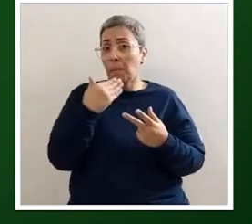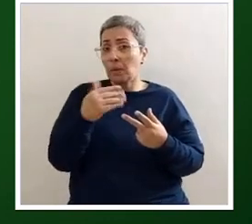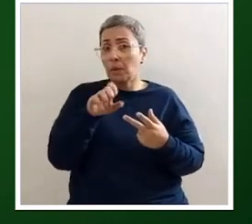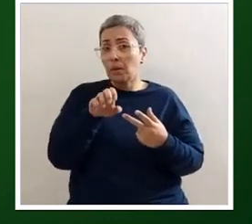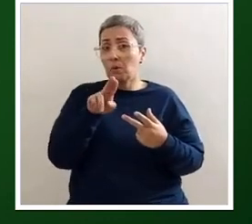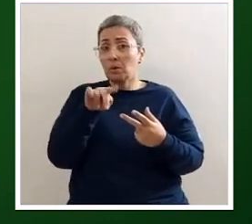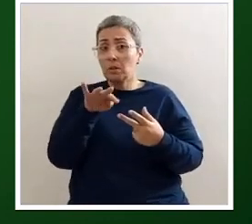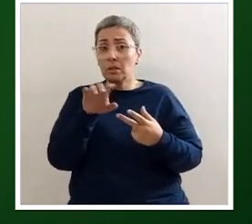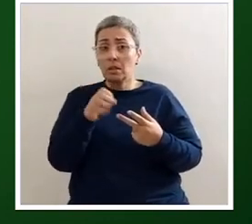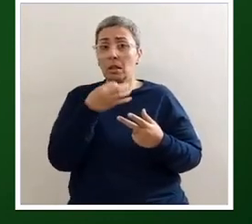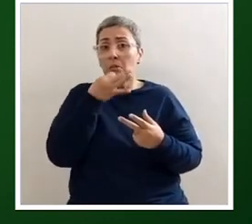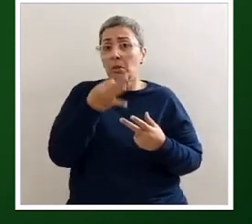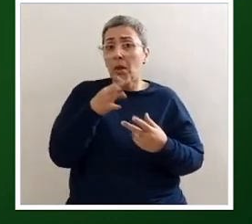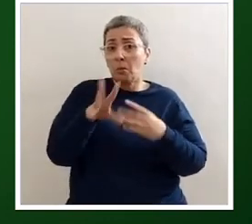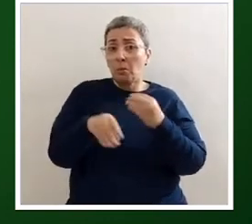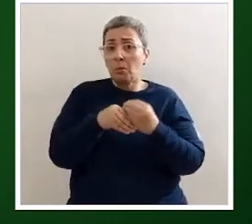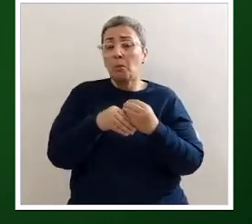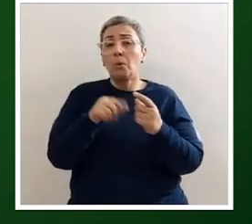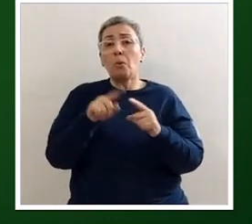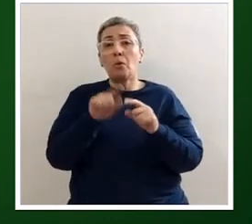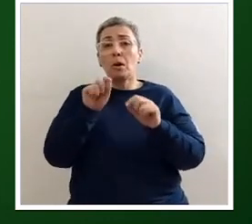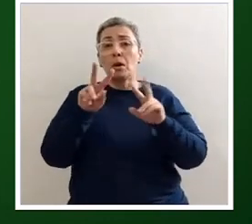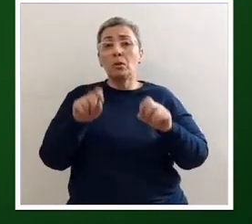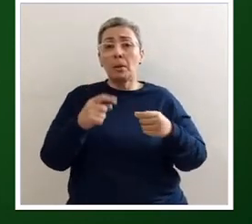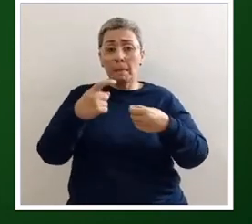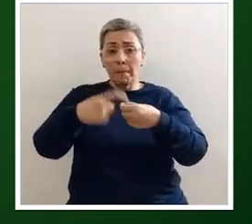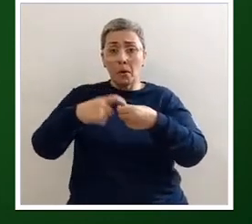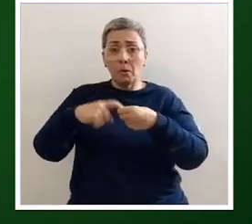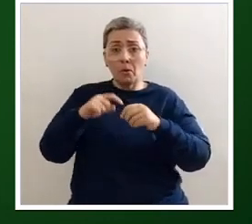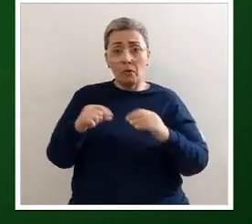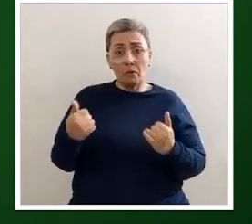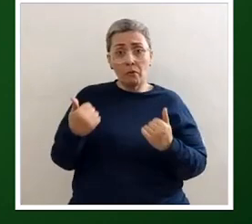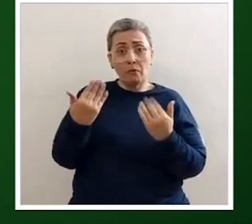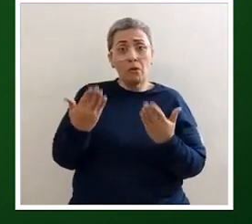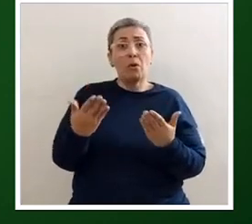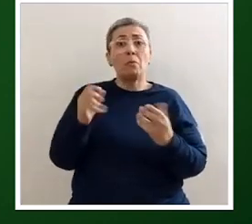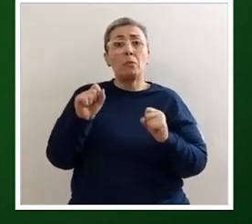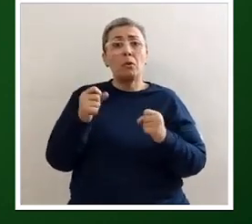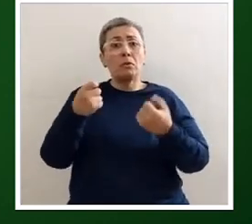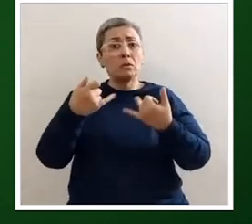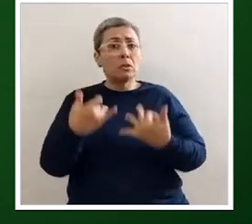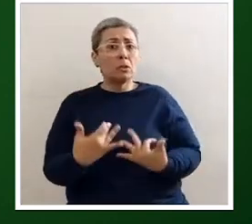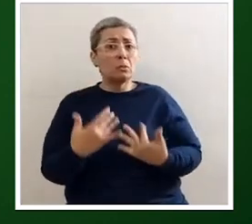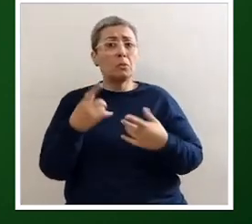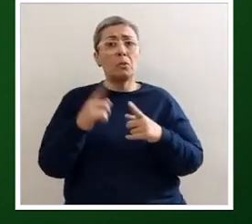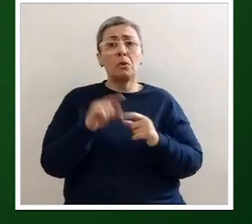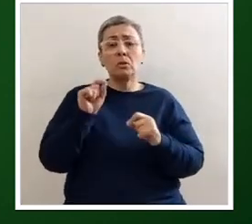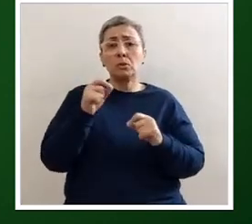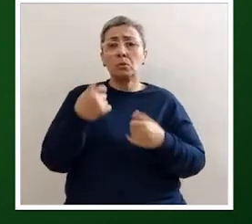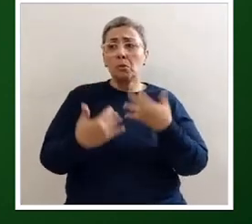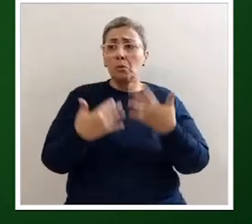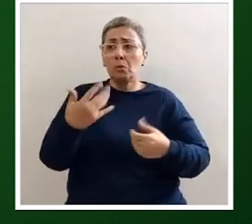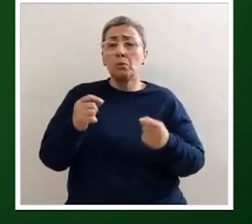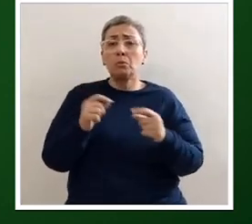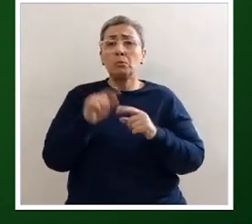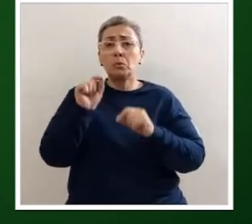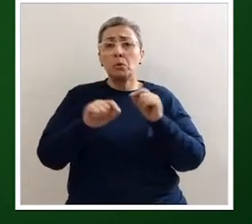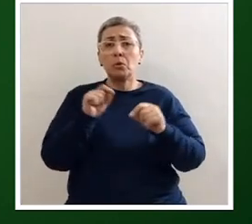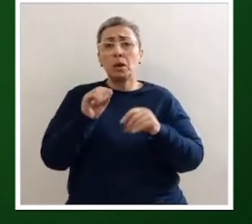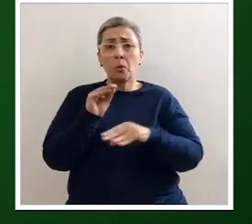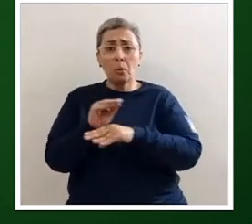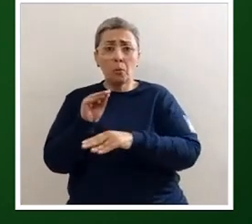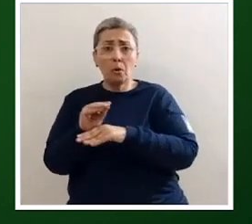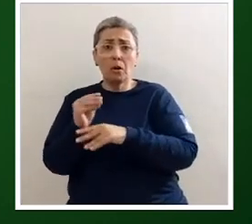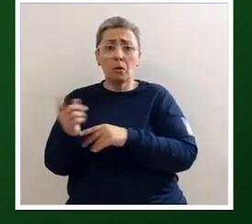Professora Eunice comentar um pouco é sobre as parcerias externas que ela comenta né ela cita que alguns casos cuidadores